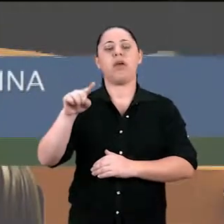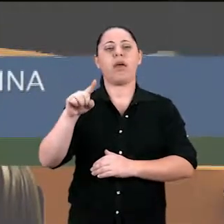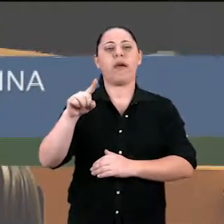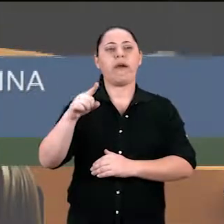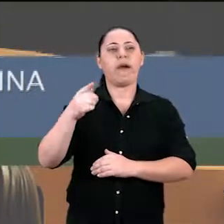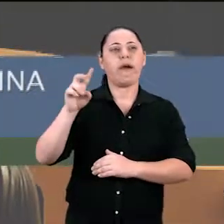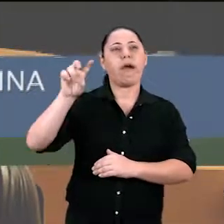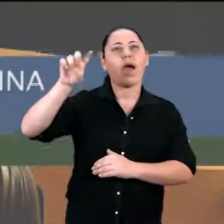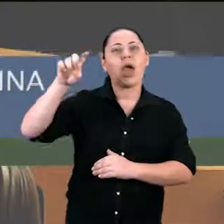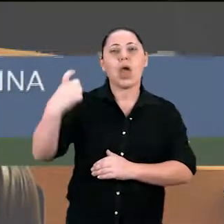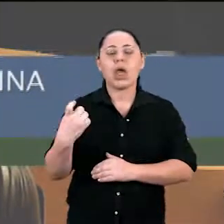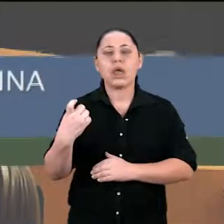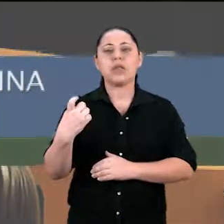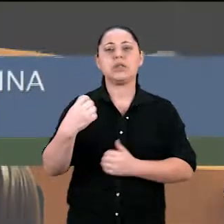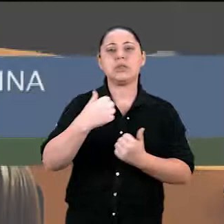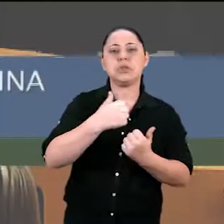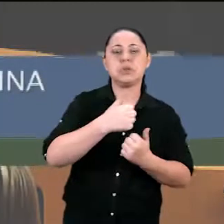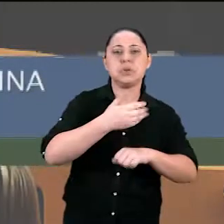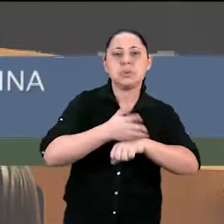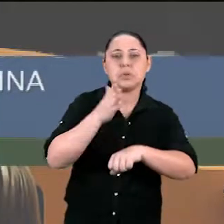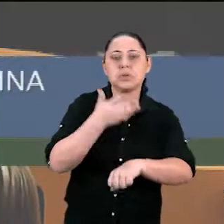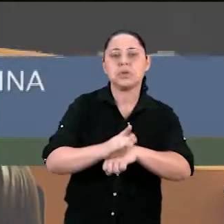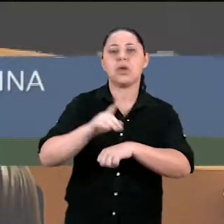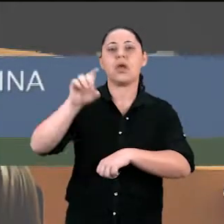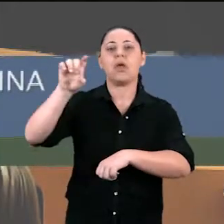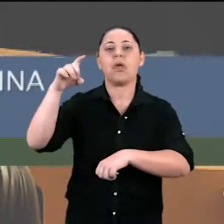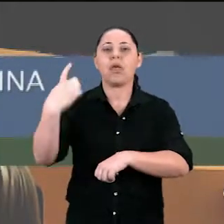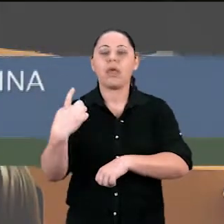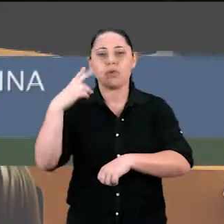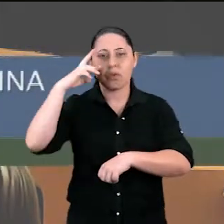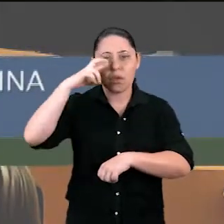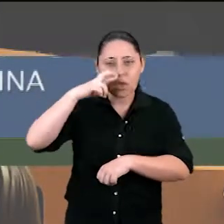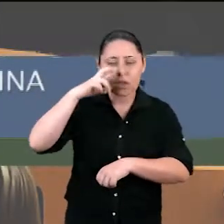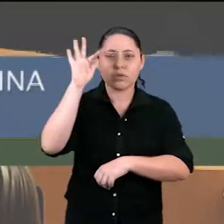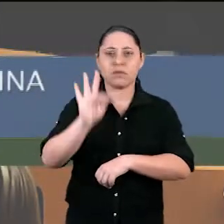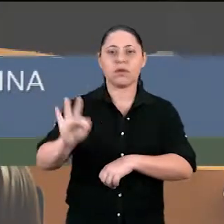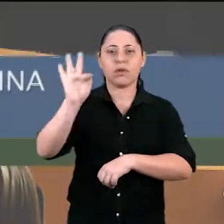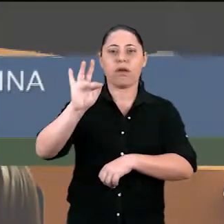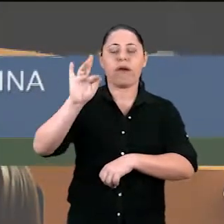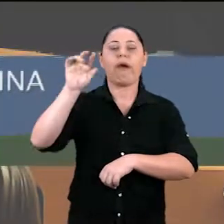meu ex-estagiário, meu ex-monitor de faculdade,